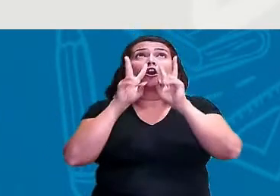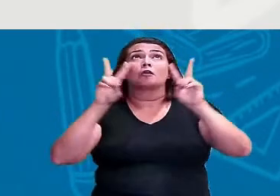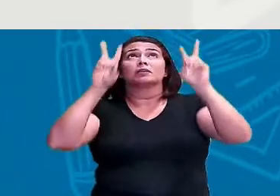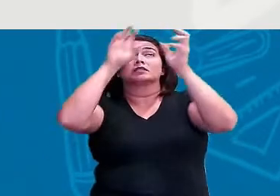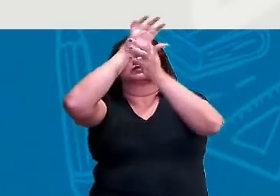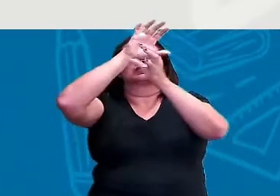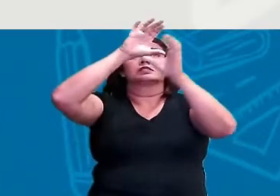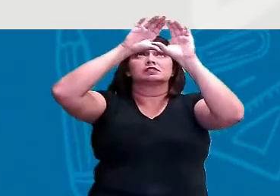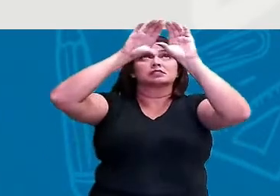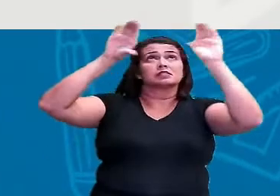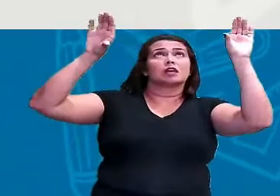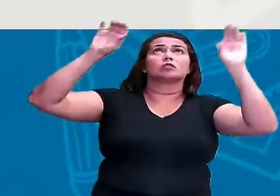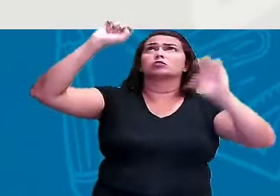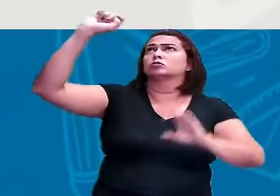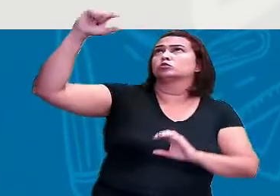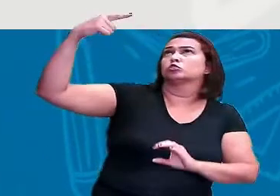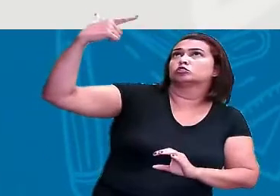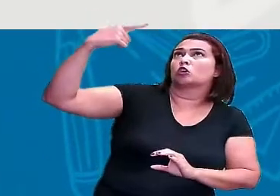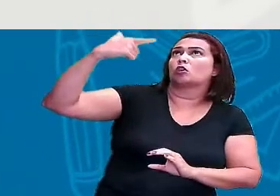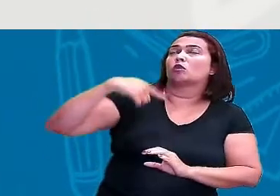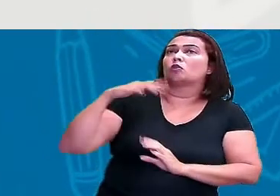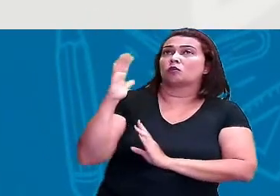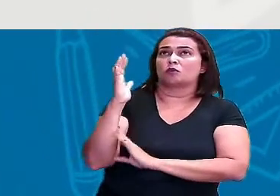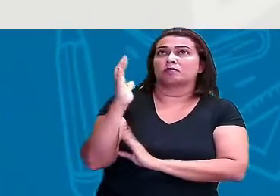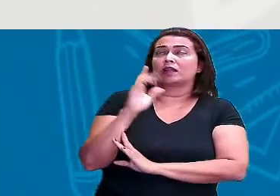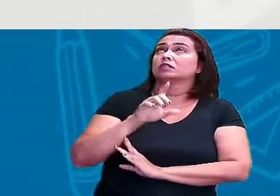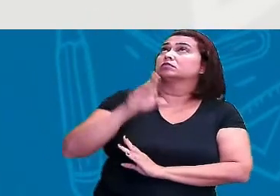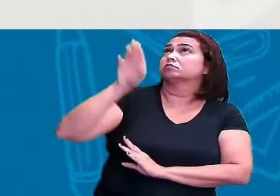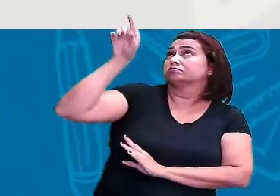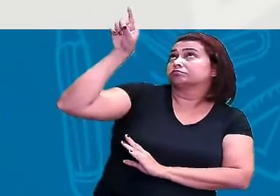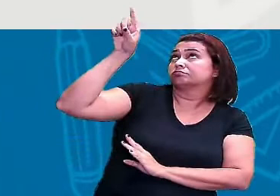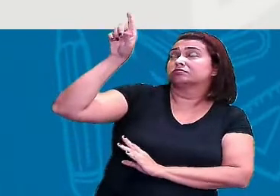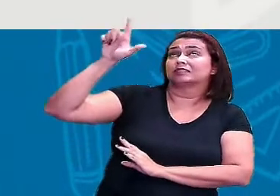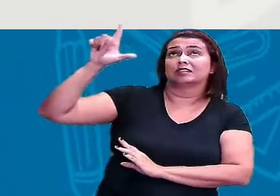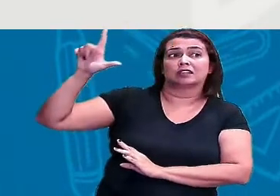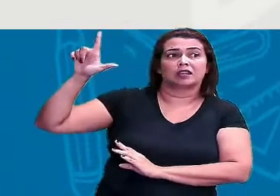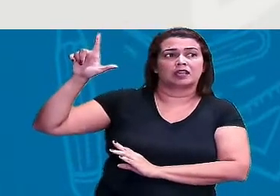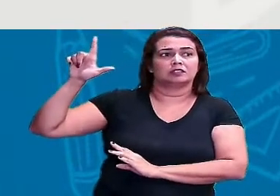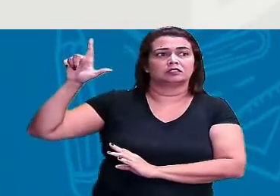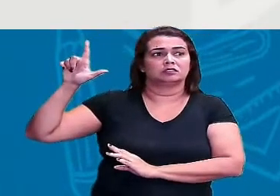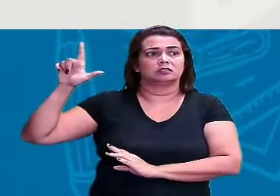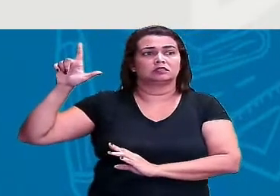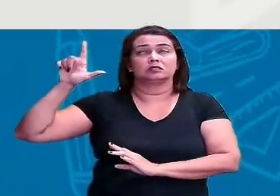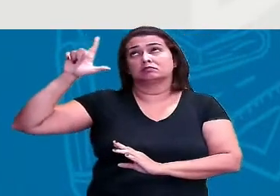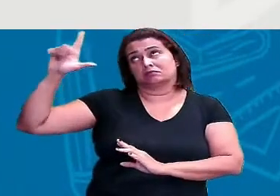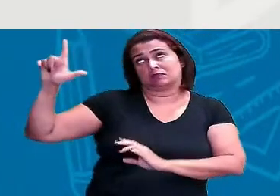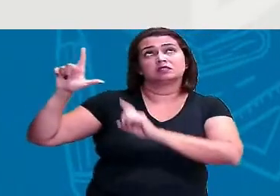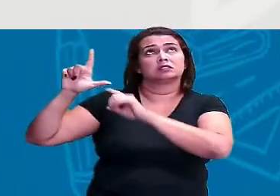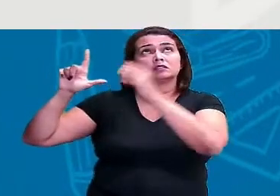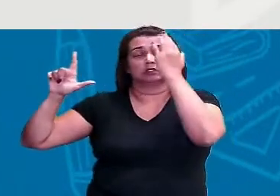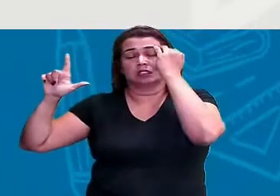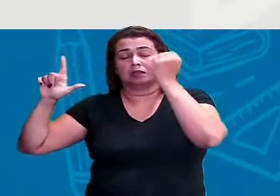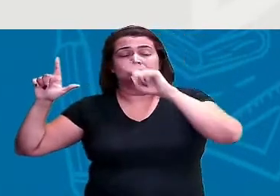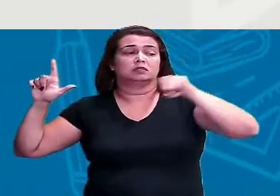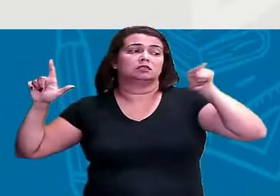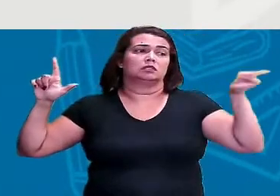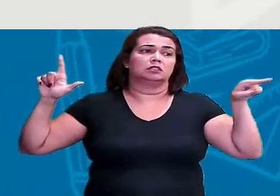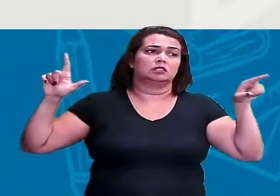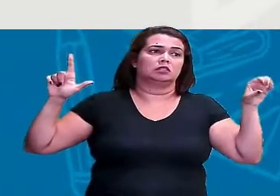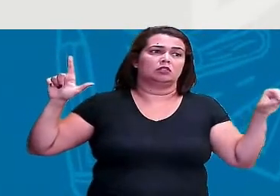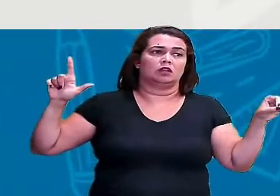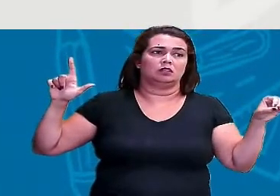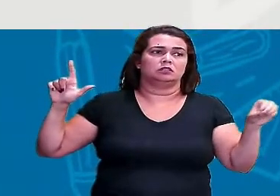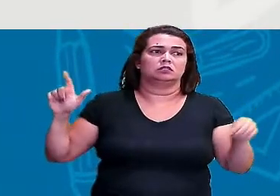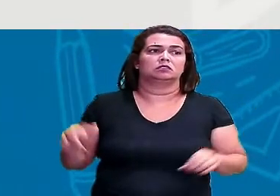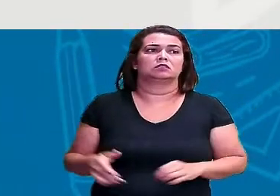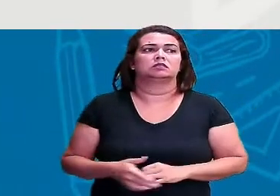O Sol, né? Você apontava o seu braço para o leste e determinava, a partir dessa posição, né? O braço direito